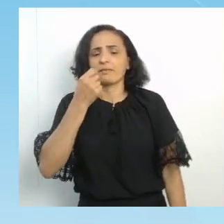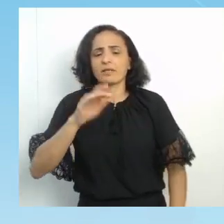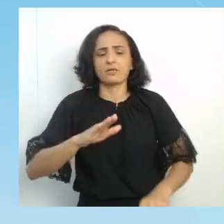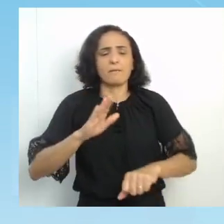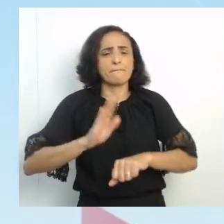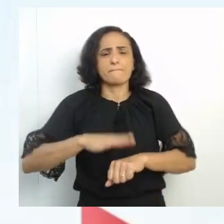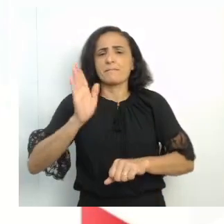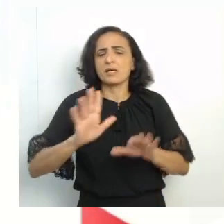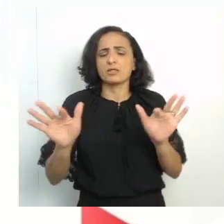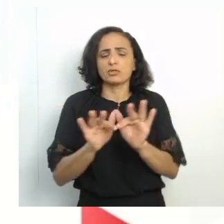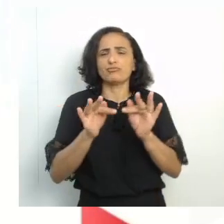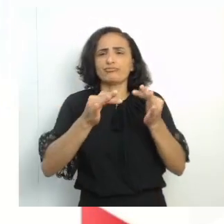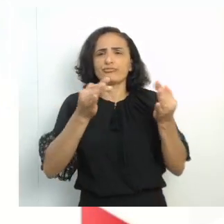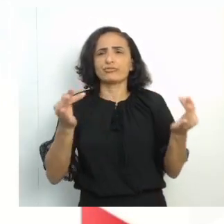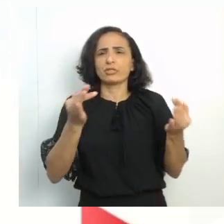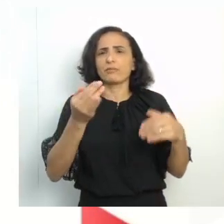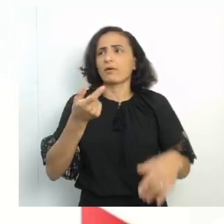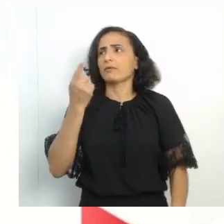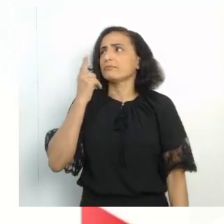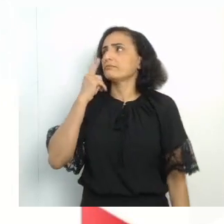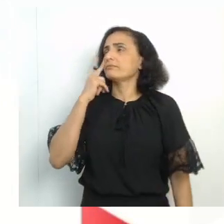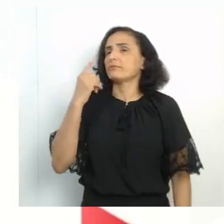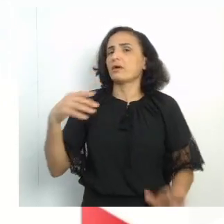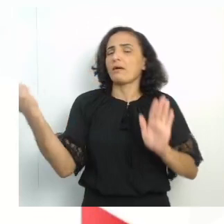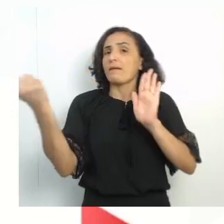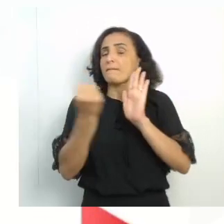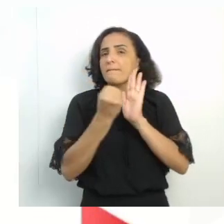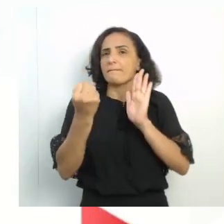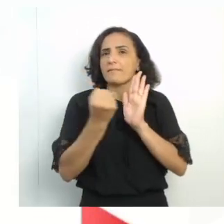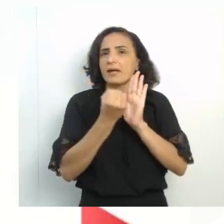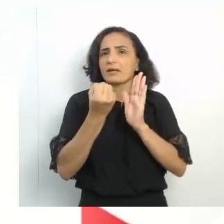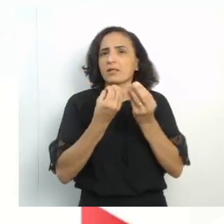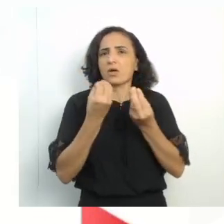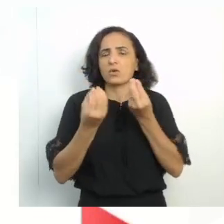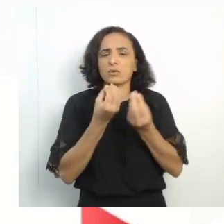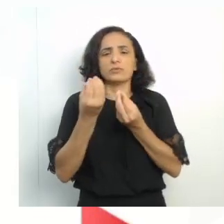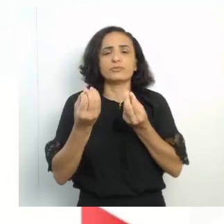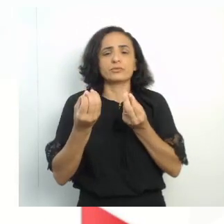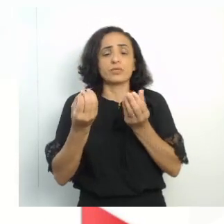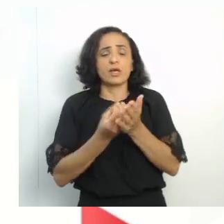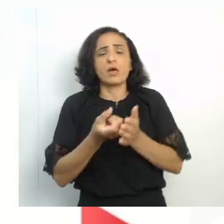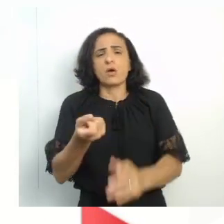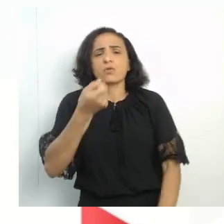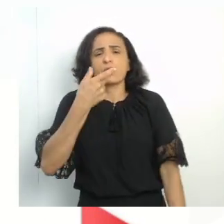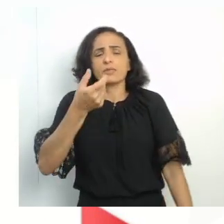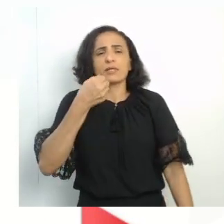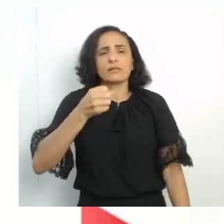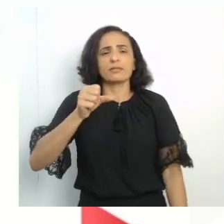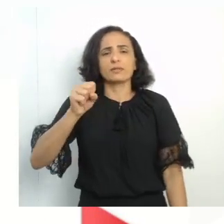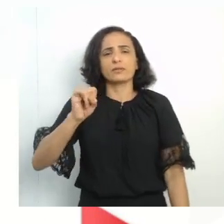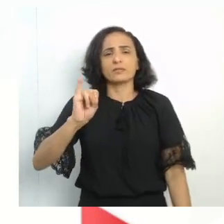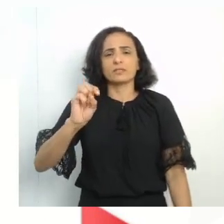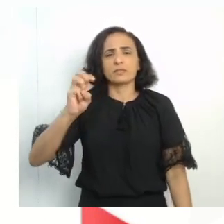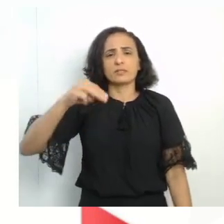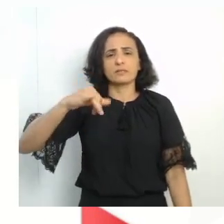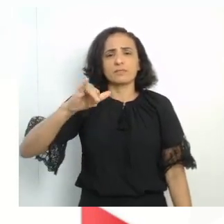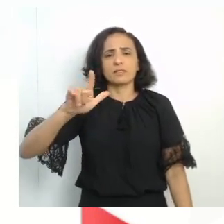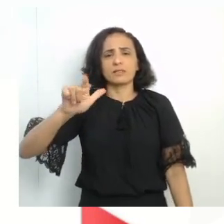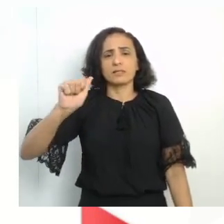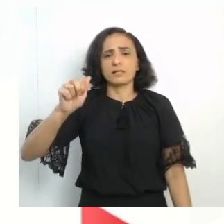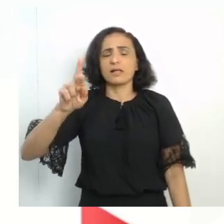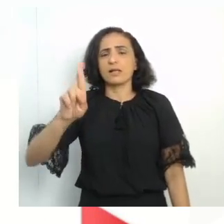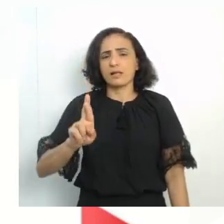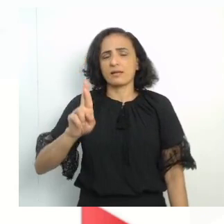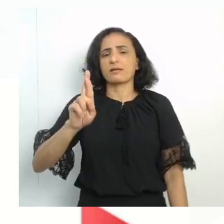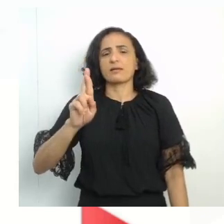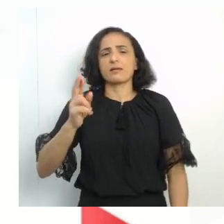ele é identificado pela marca ou nome comercial. e possui o mesmo princípio ativo de um